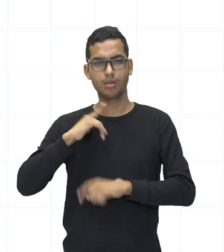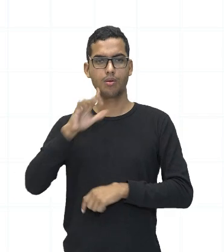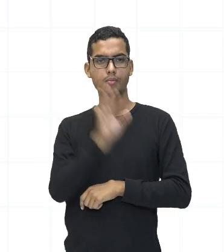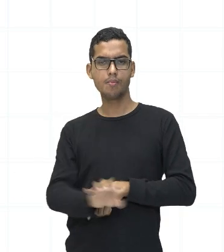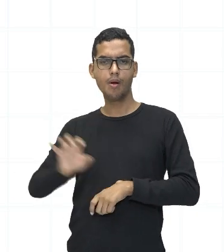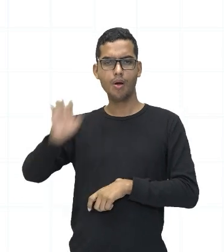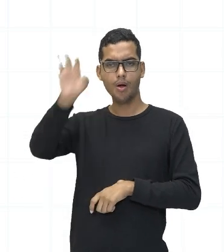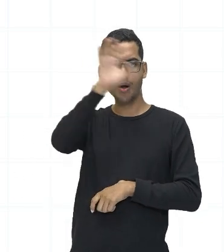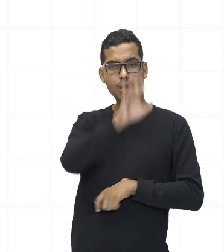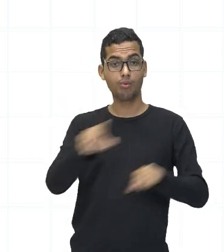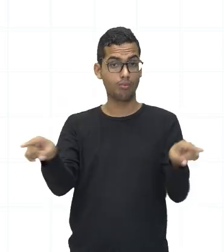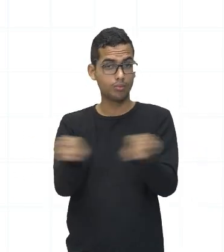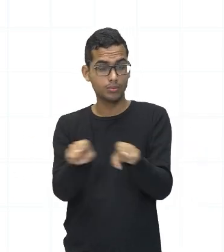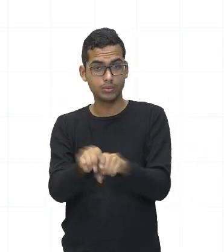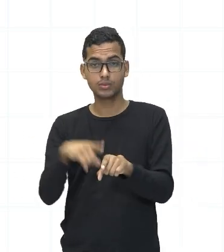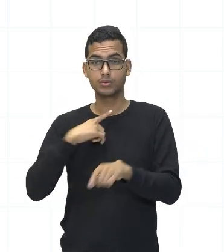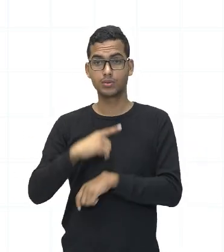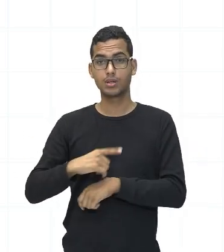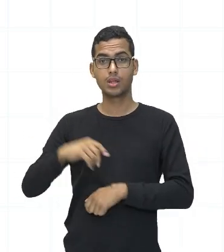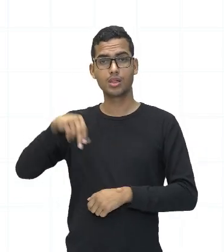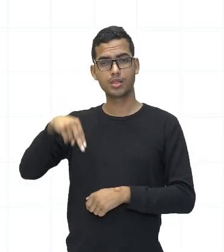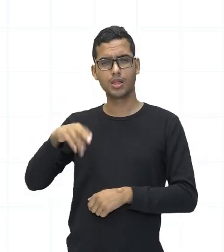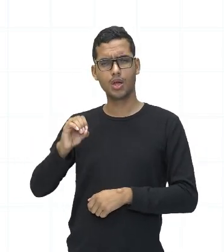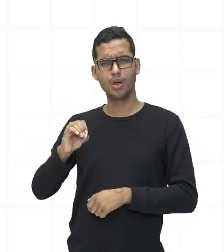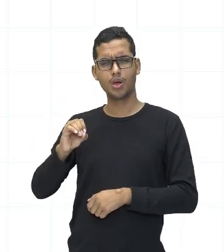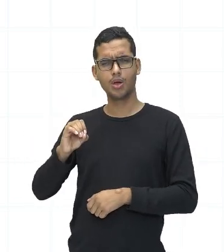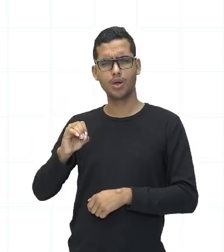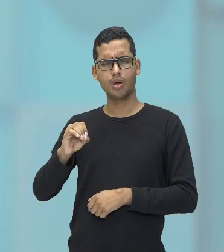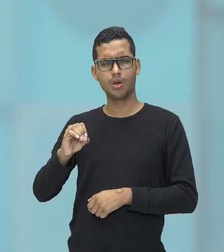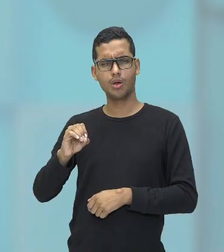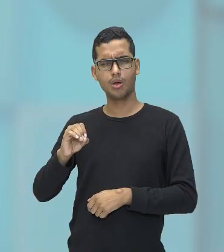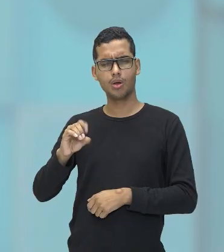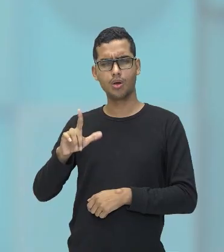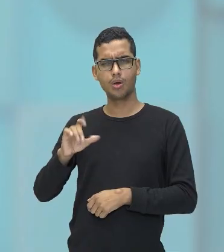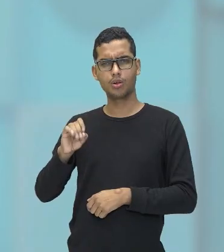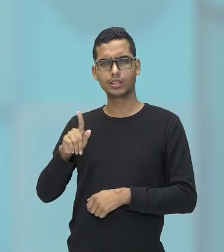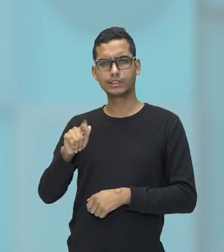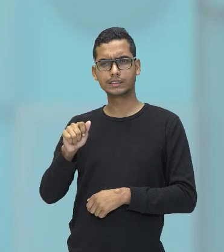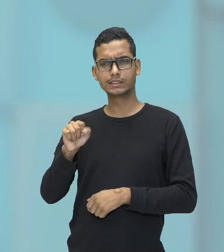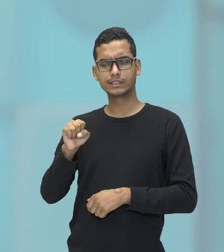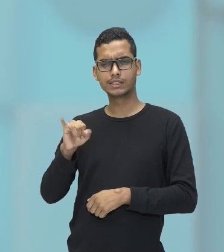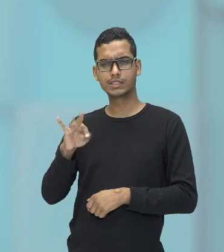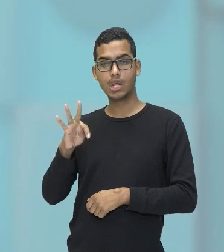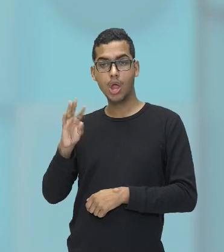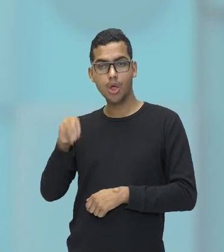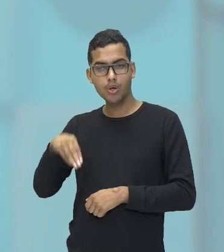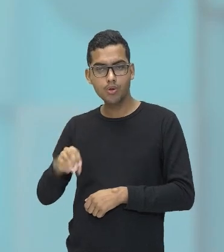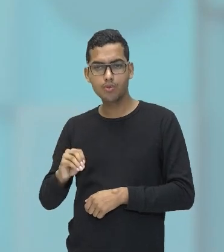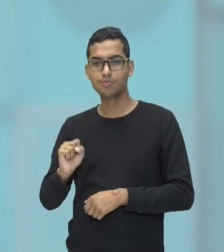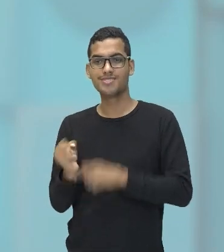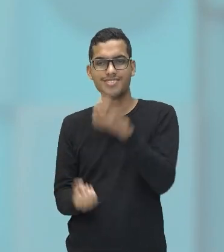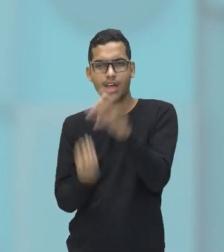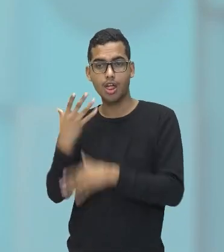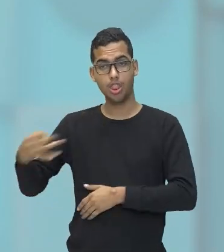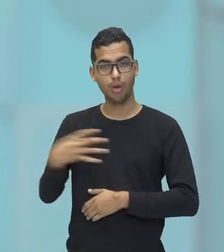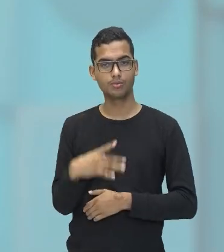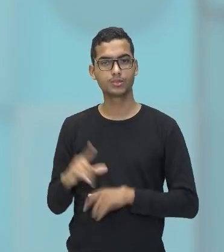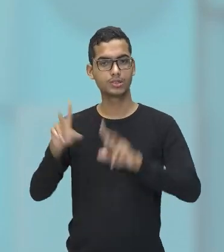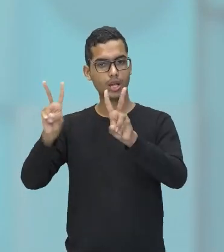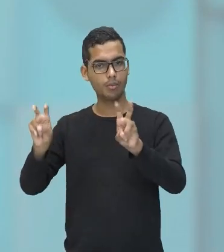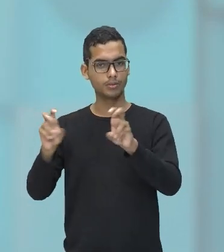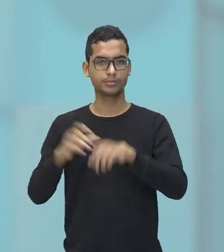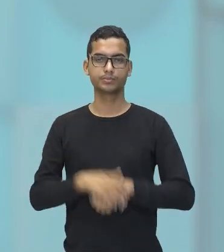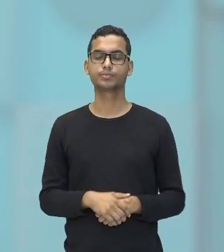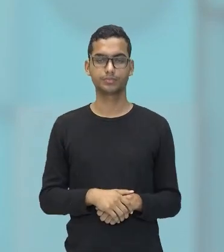regionalismos e até mesmo neologismos, que é a criação de novos termos. Certo? Então, recapitulamos